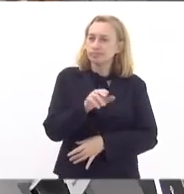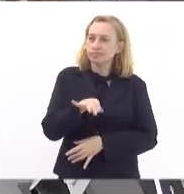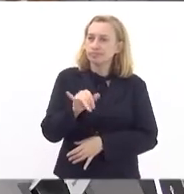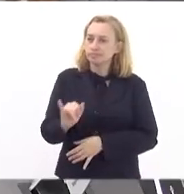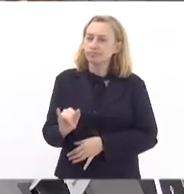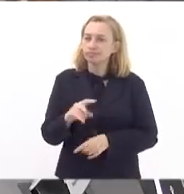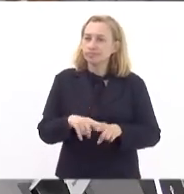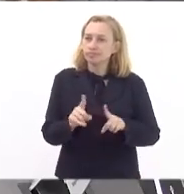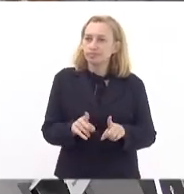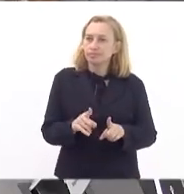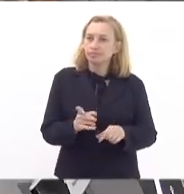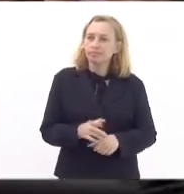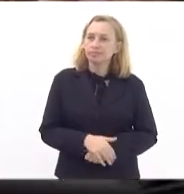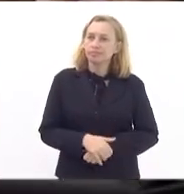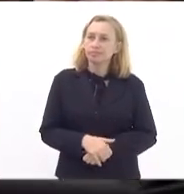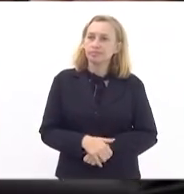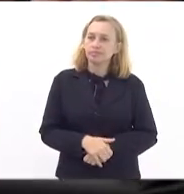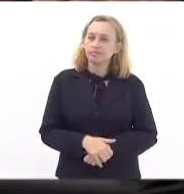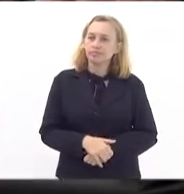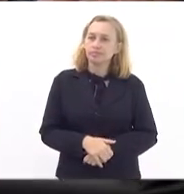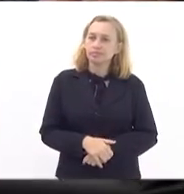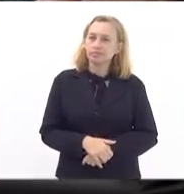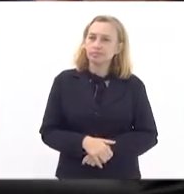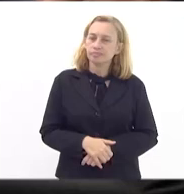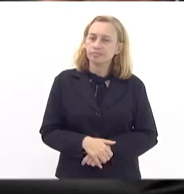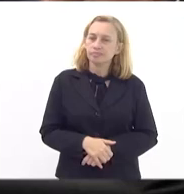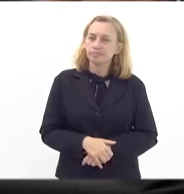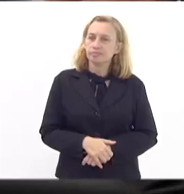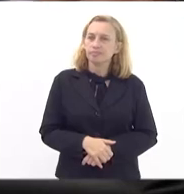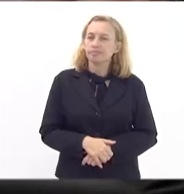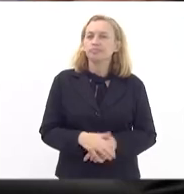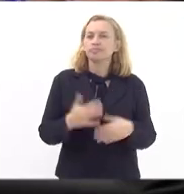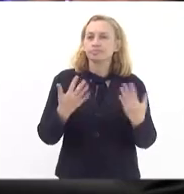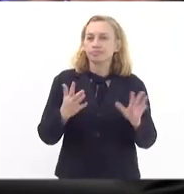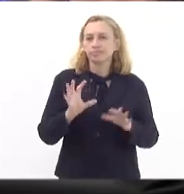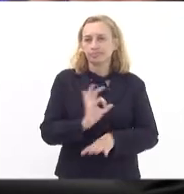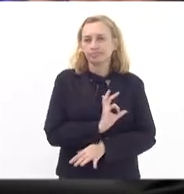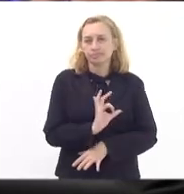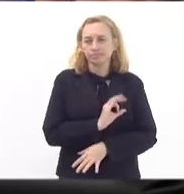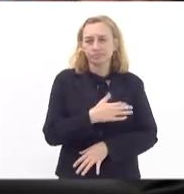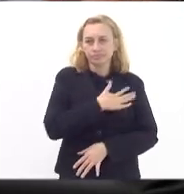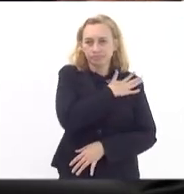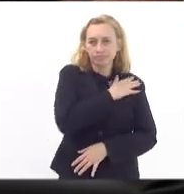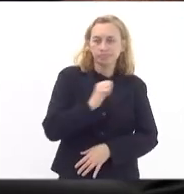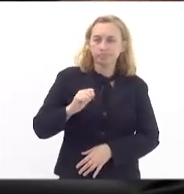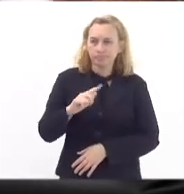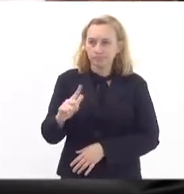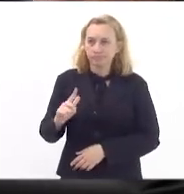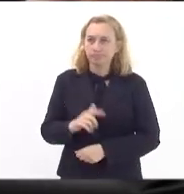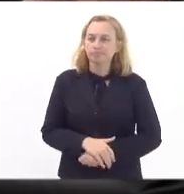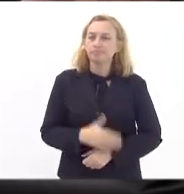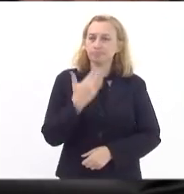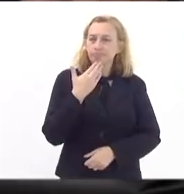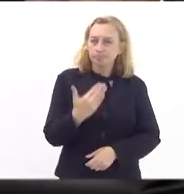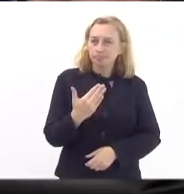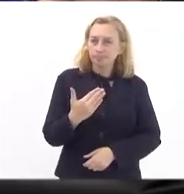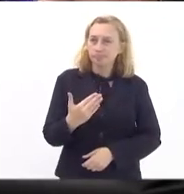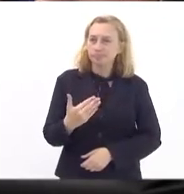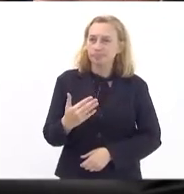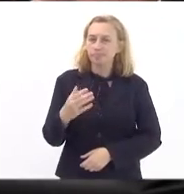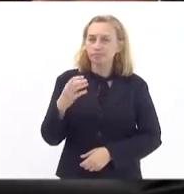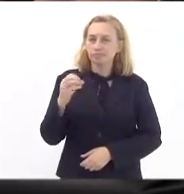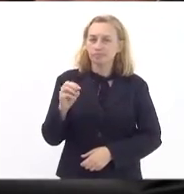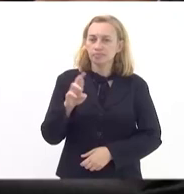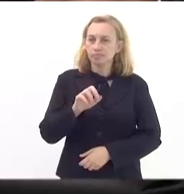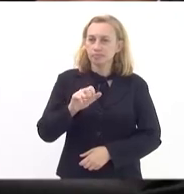mas também por essa condição é saudade forma muito fraterna a polícia militar EA Polícia Civil pedindo ao coronel